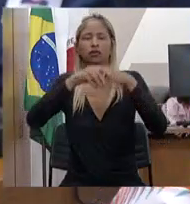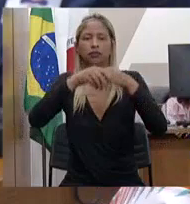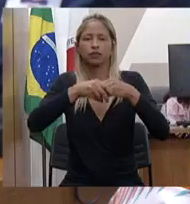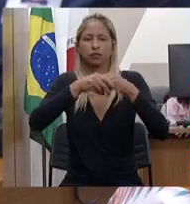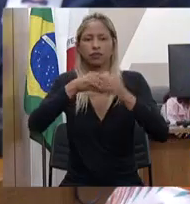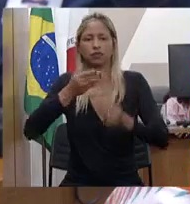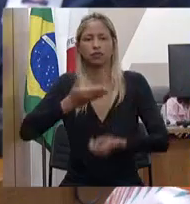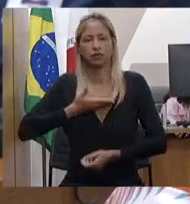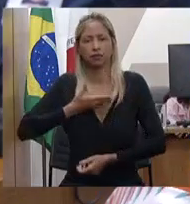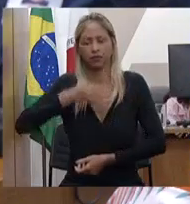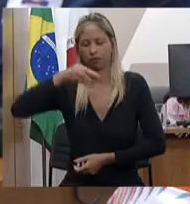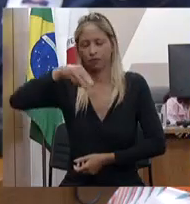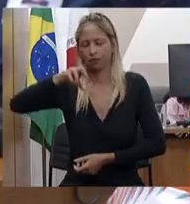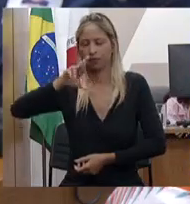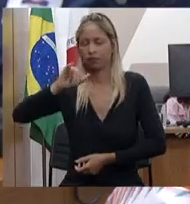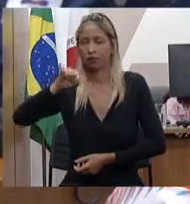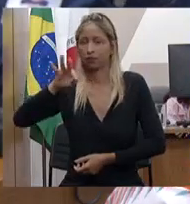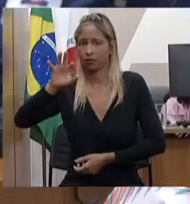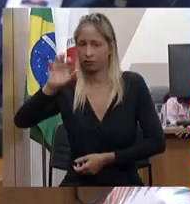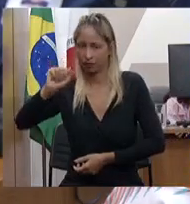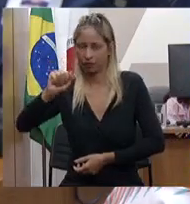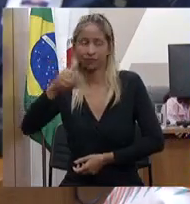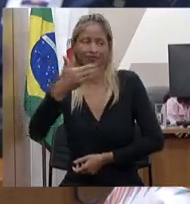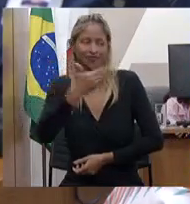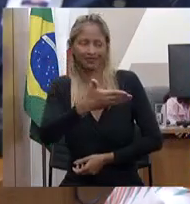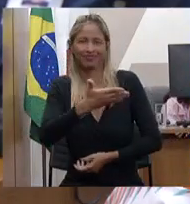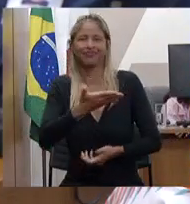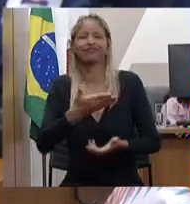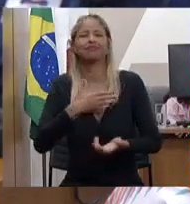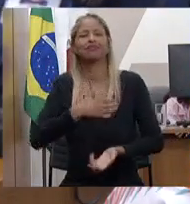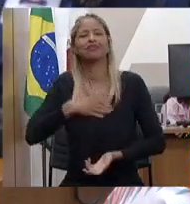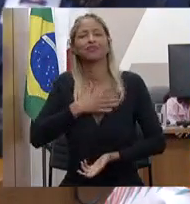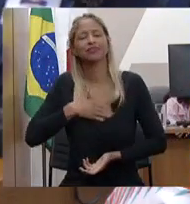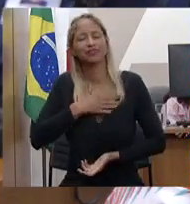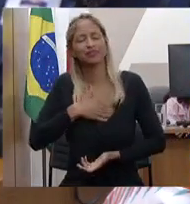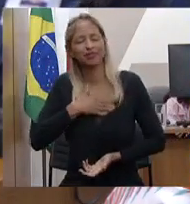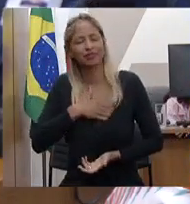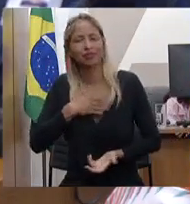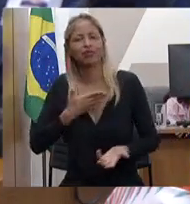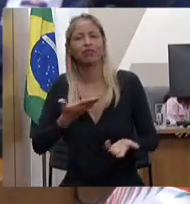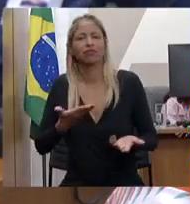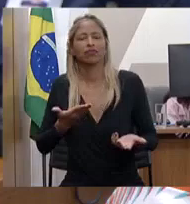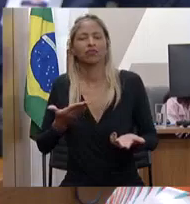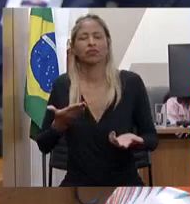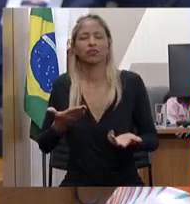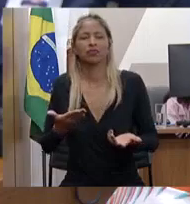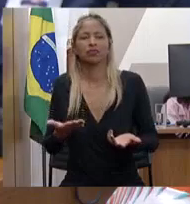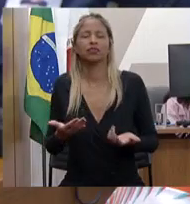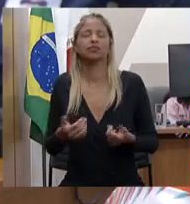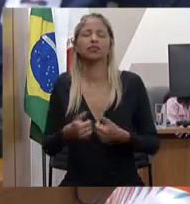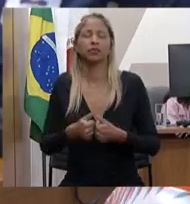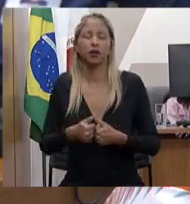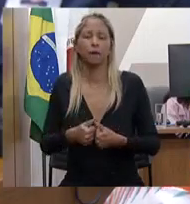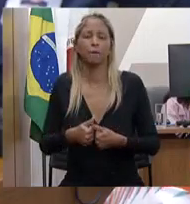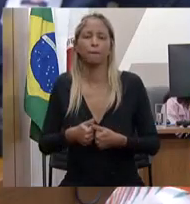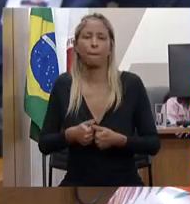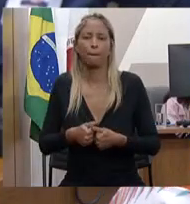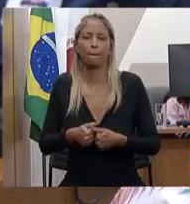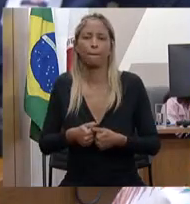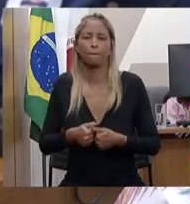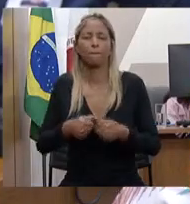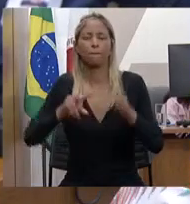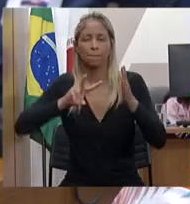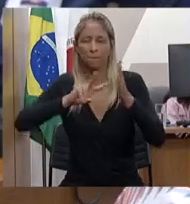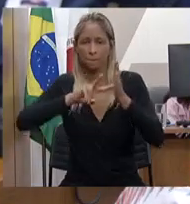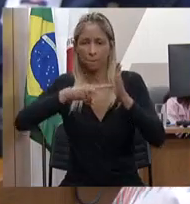minha amiga Marta por eu ter é uma satisfação enorme é pelo meu